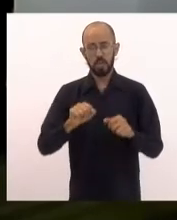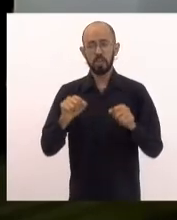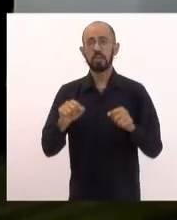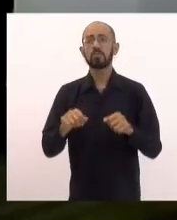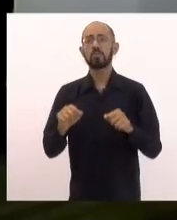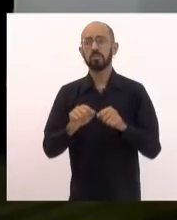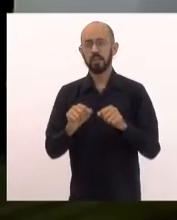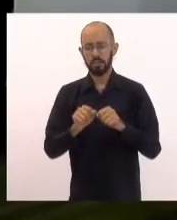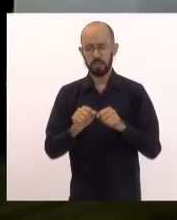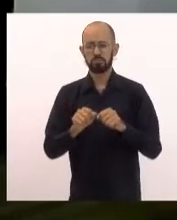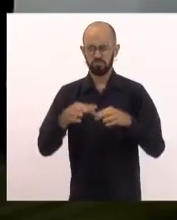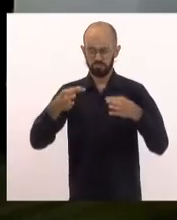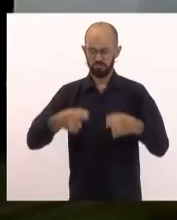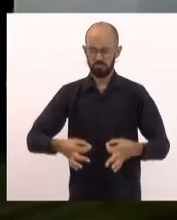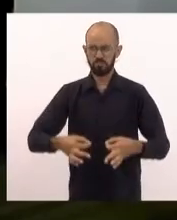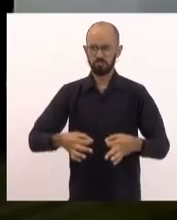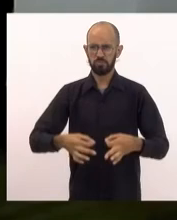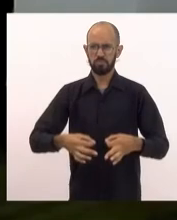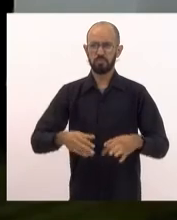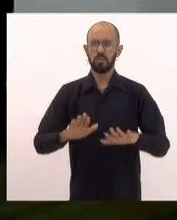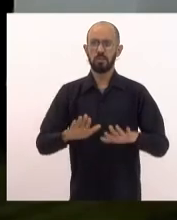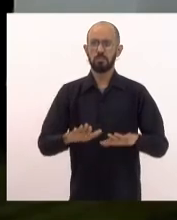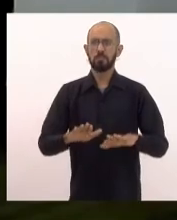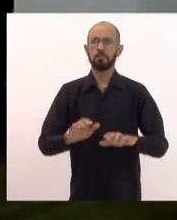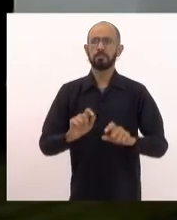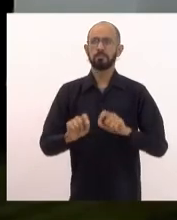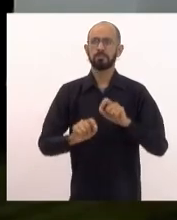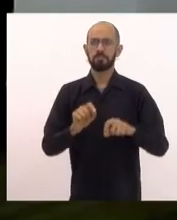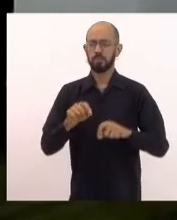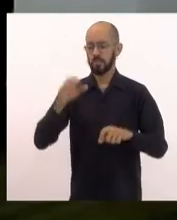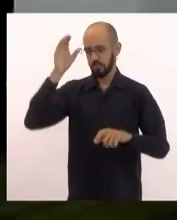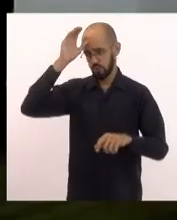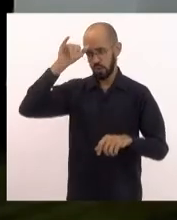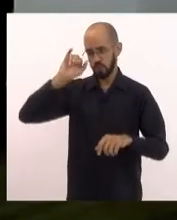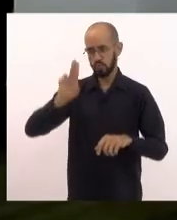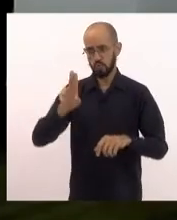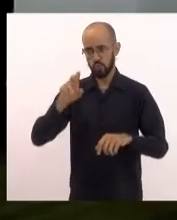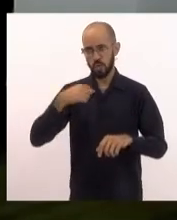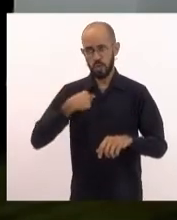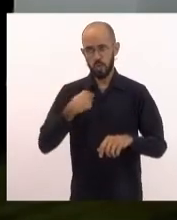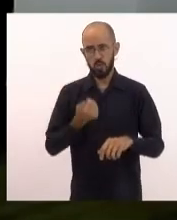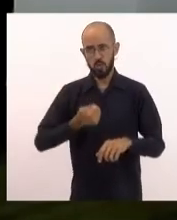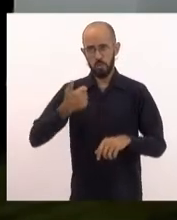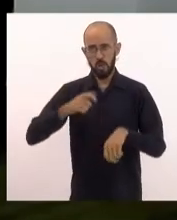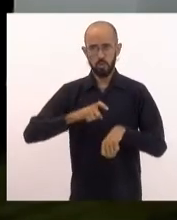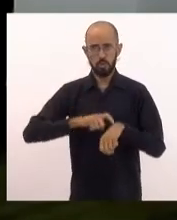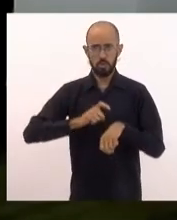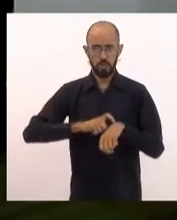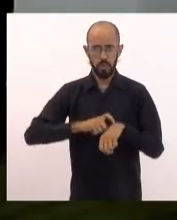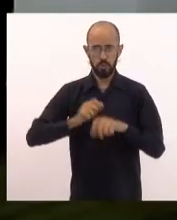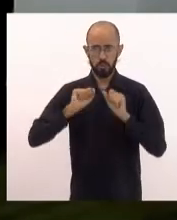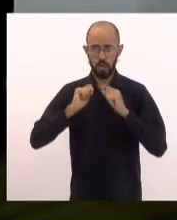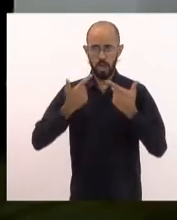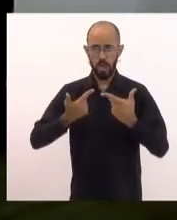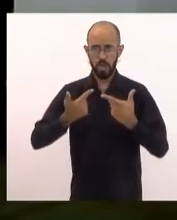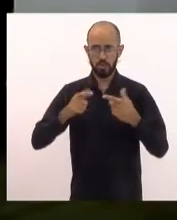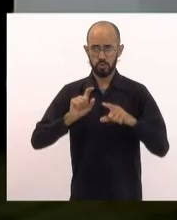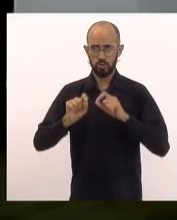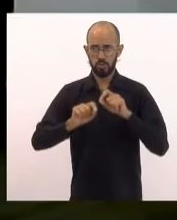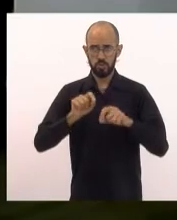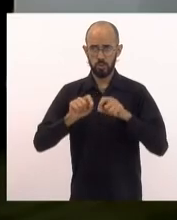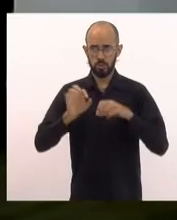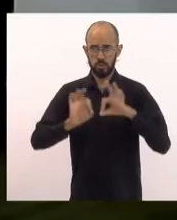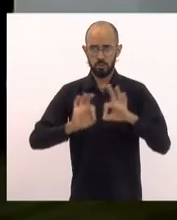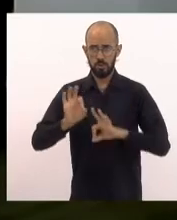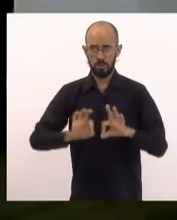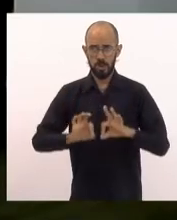daquela pauta. Dizer, Tia Ju, que nós aqui, em pouco tempo que estamos na Alerj, estamos